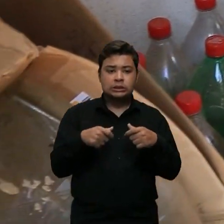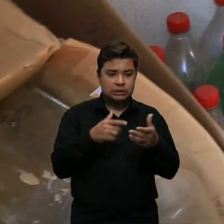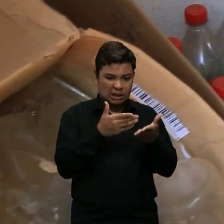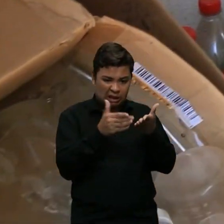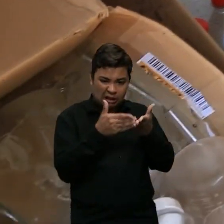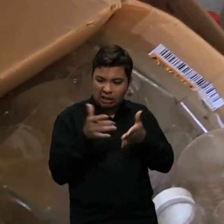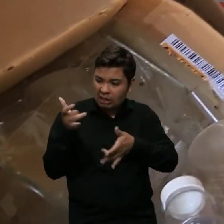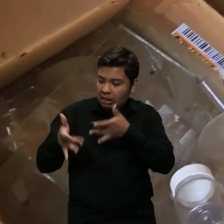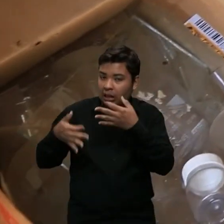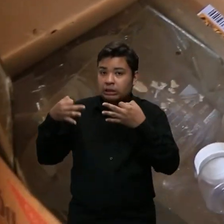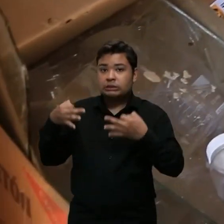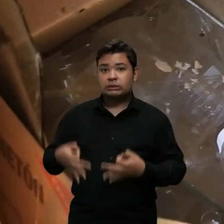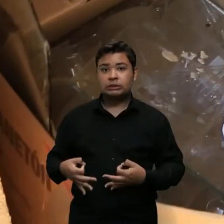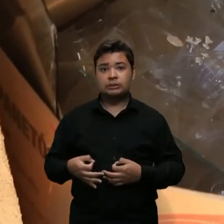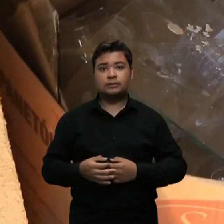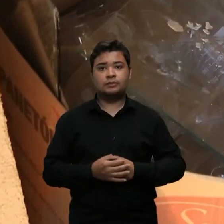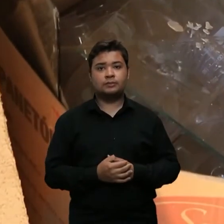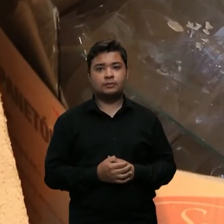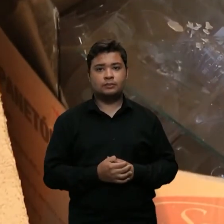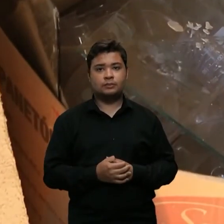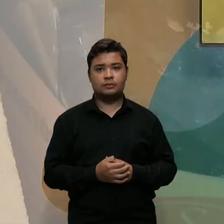sabe?